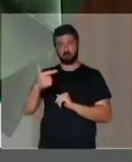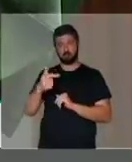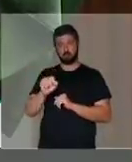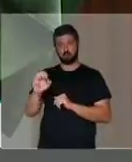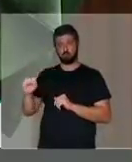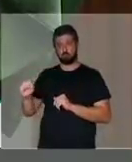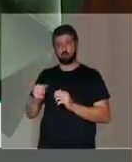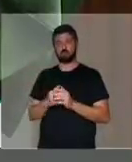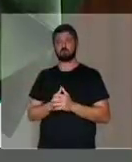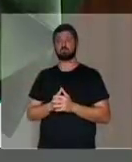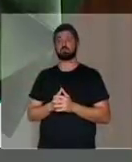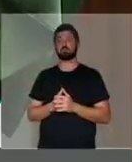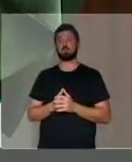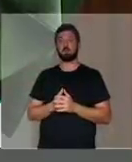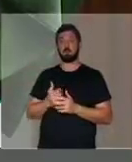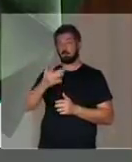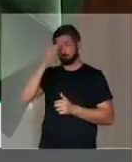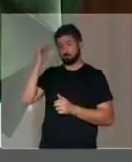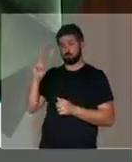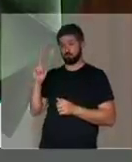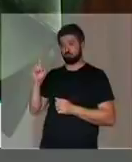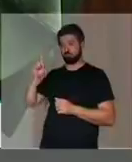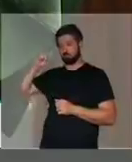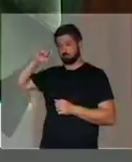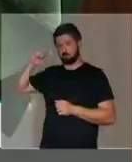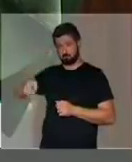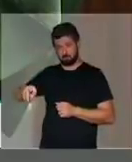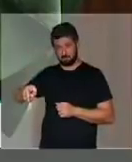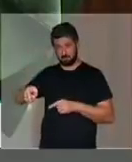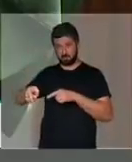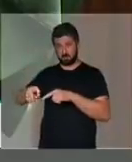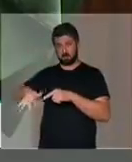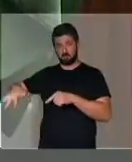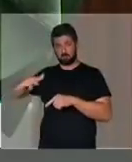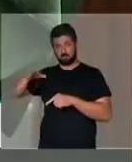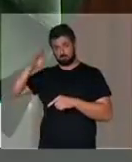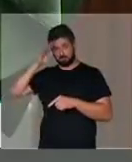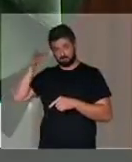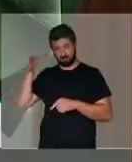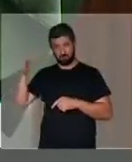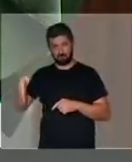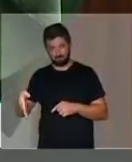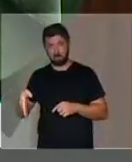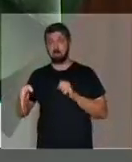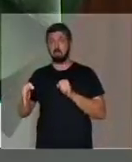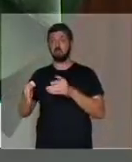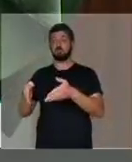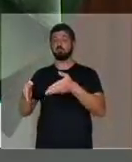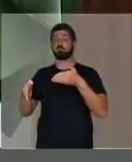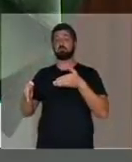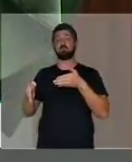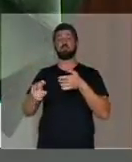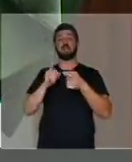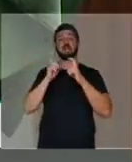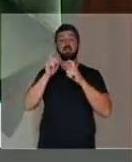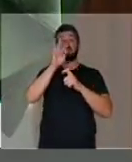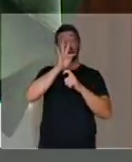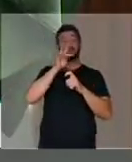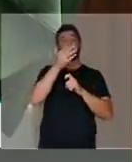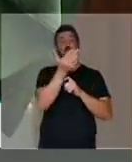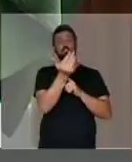9288. O interventor poderá requisitar a quaisquer órgãos civis e militares da Administração